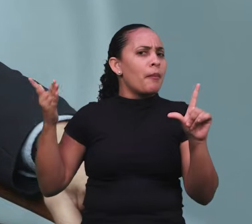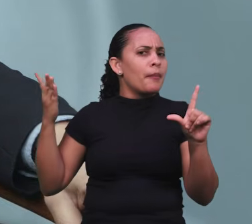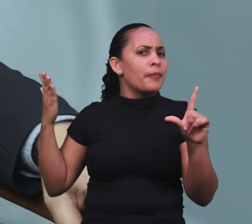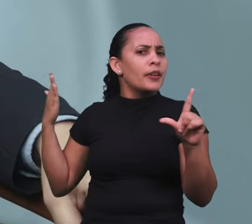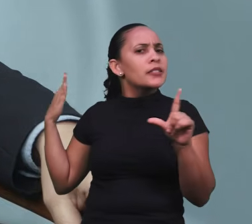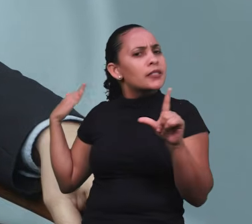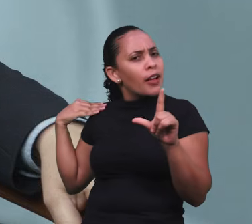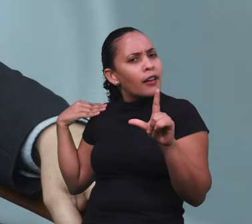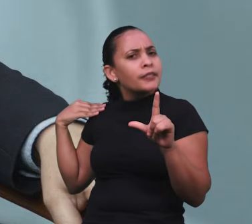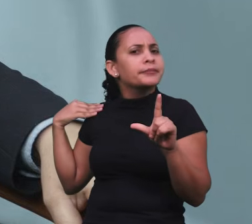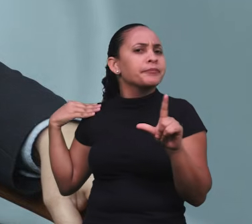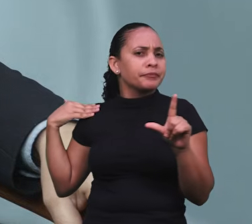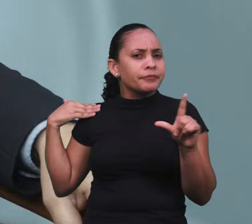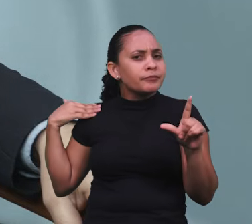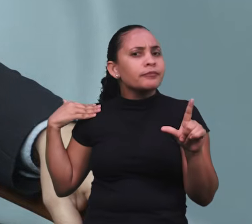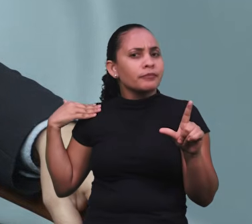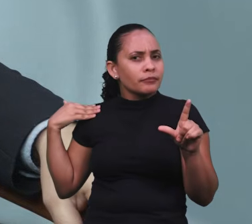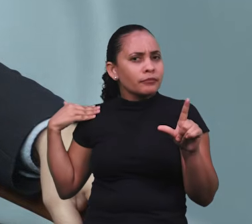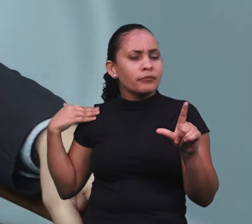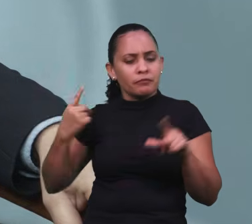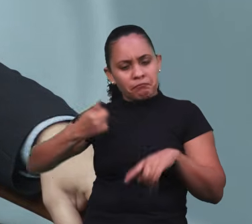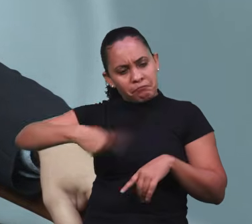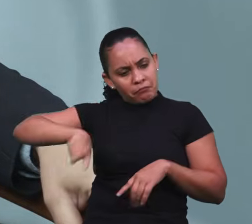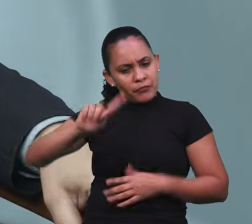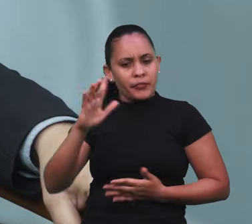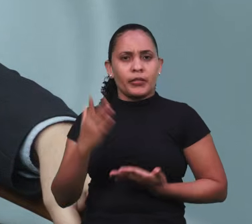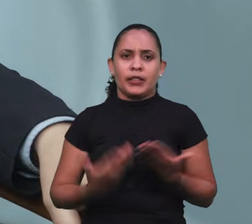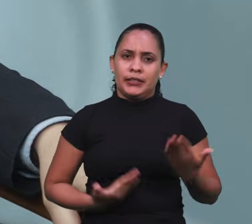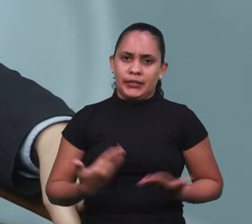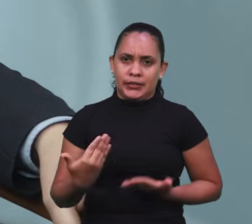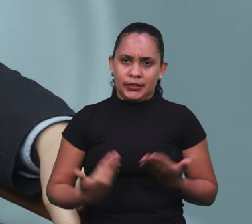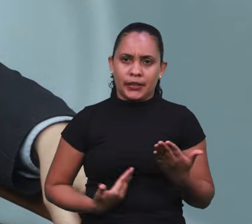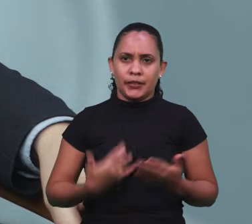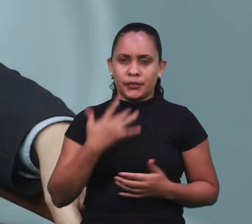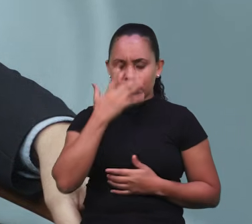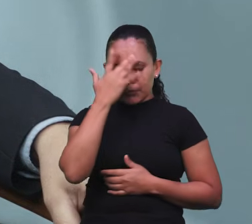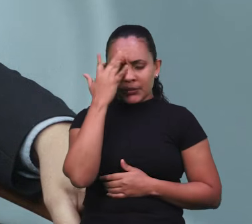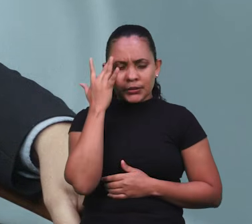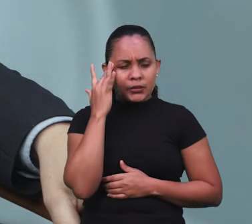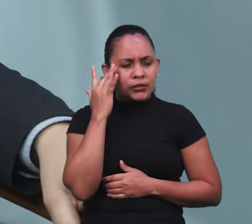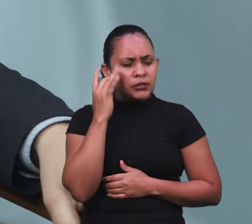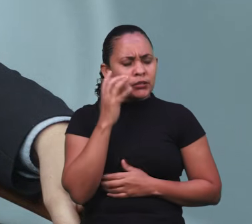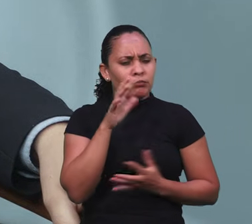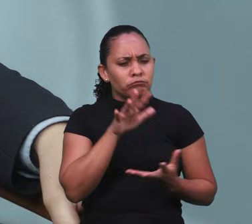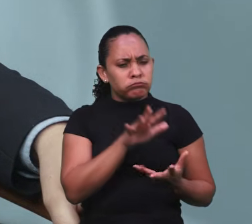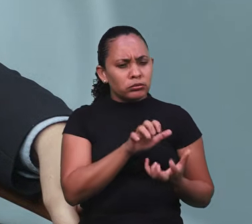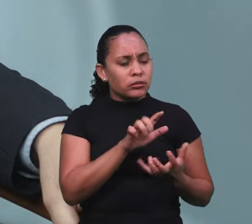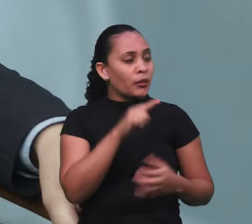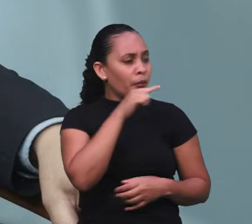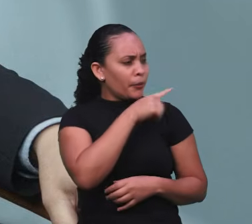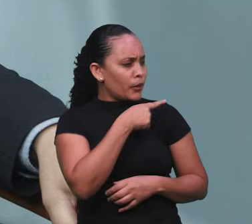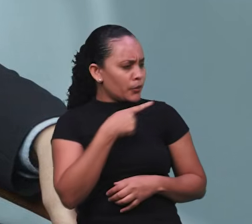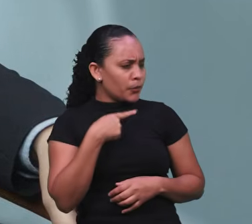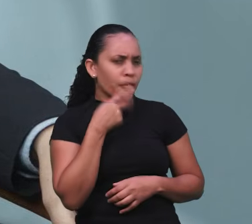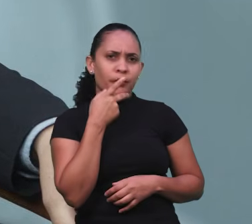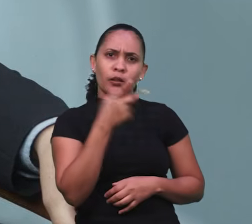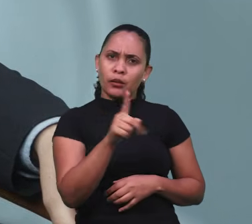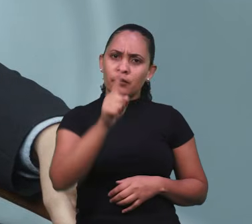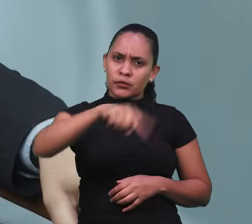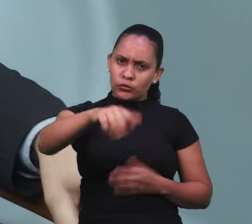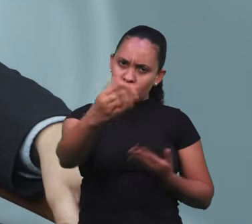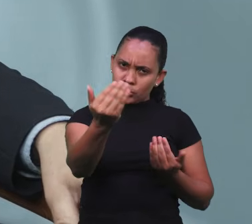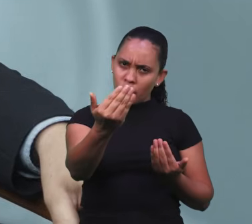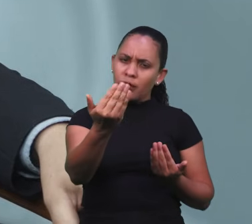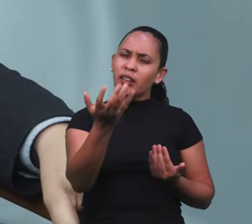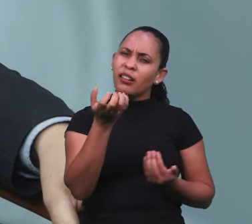anteriores, aqueles que achegam, se espelham nesses irmãos, O idoso para um bom conselho. O pastor Ronieli até